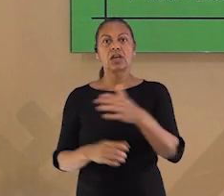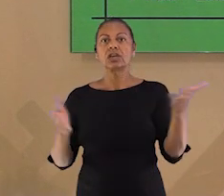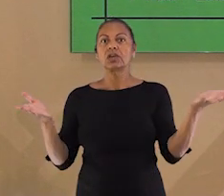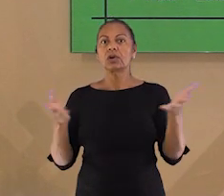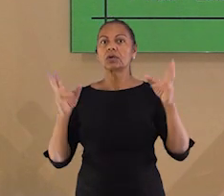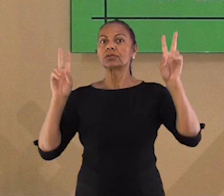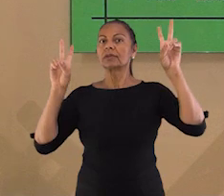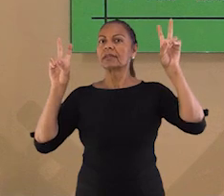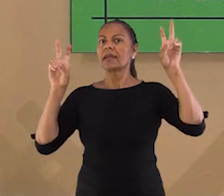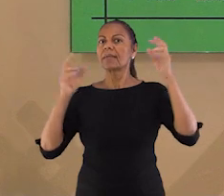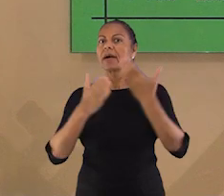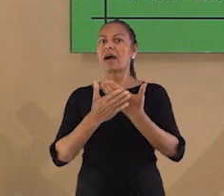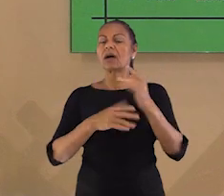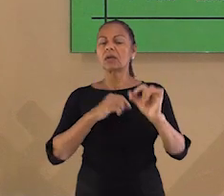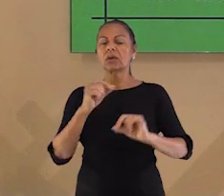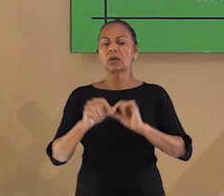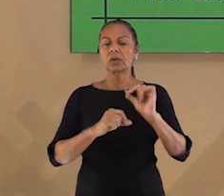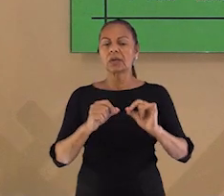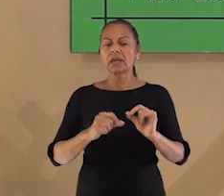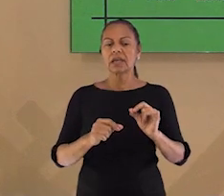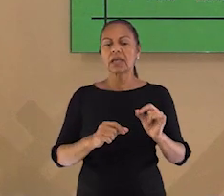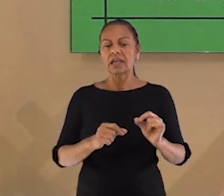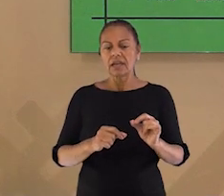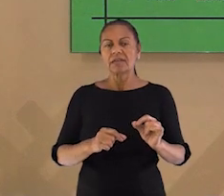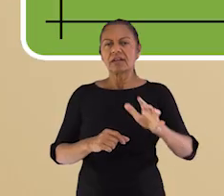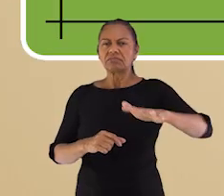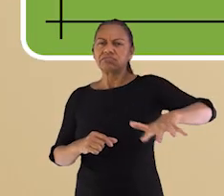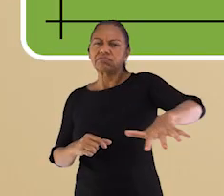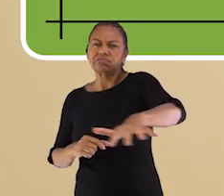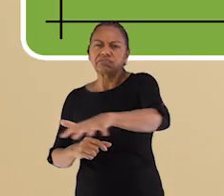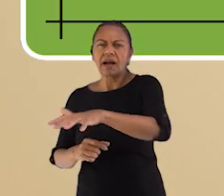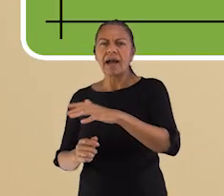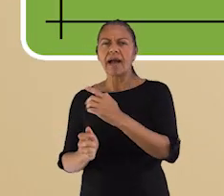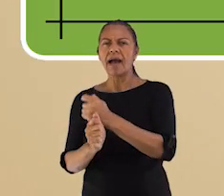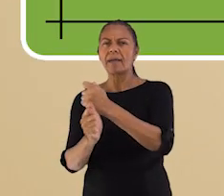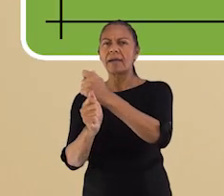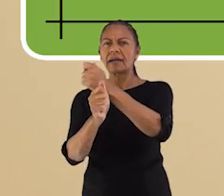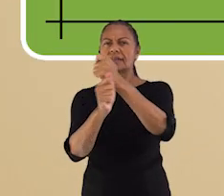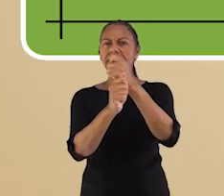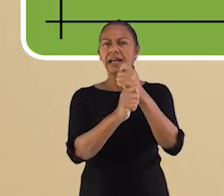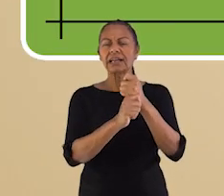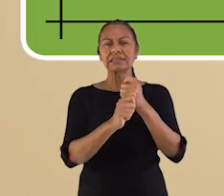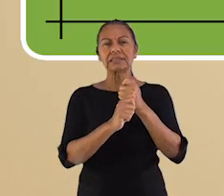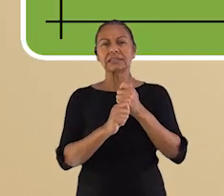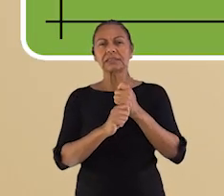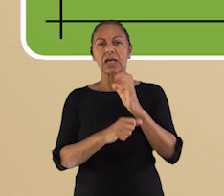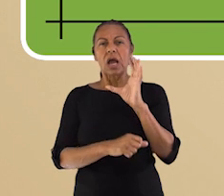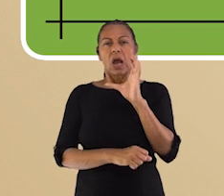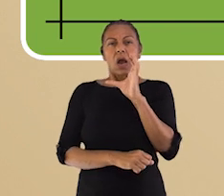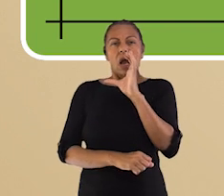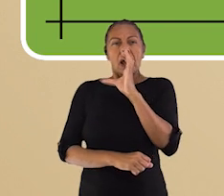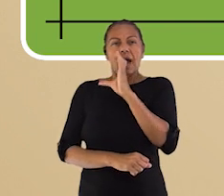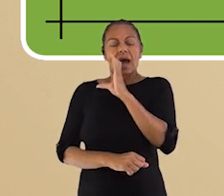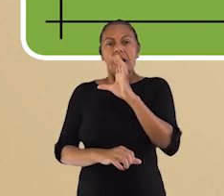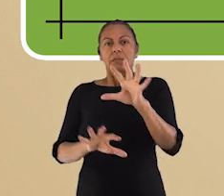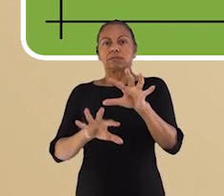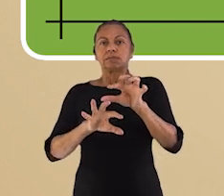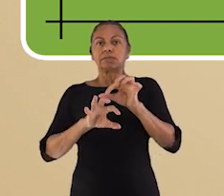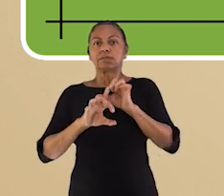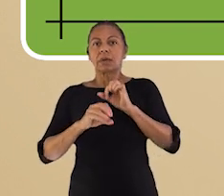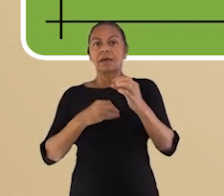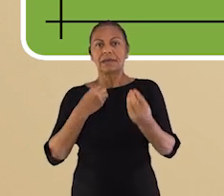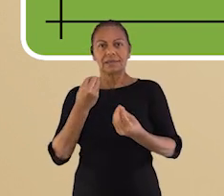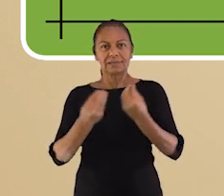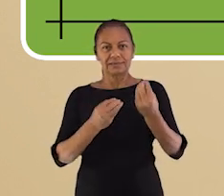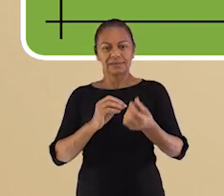a urbanização e o calor na Terra. Antes de começar, vou passar algumas informações